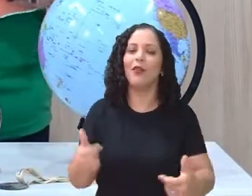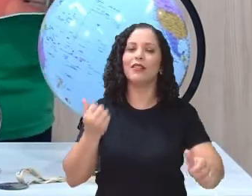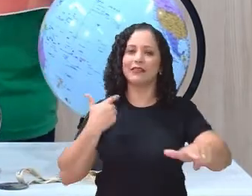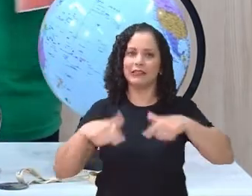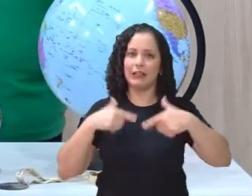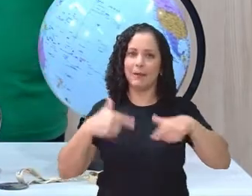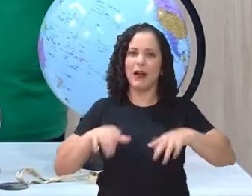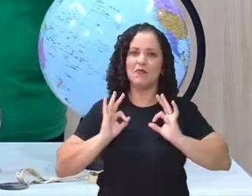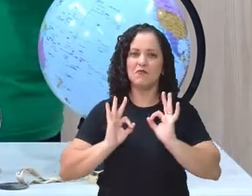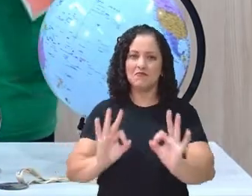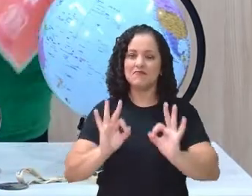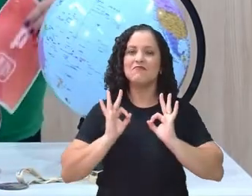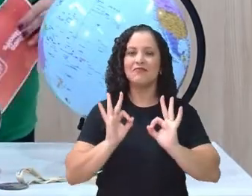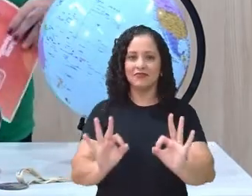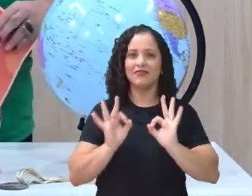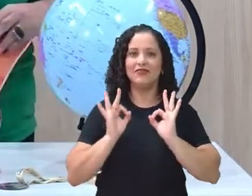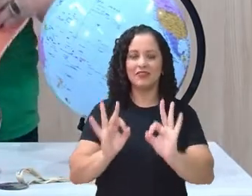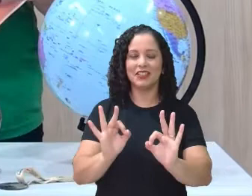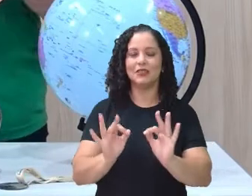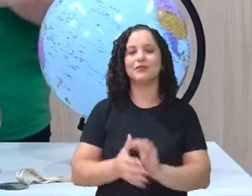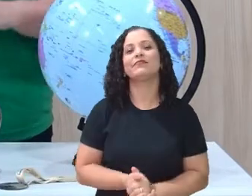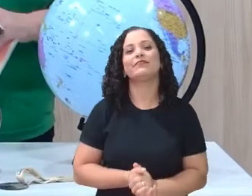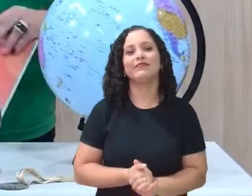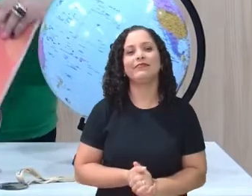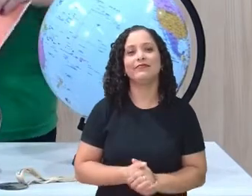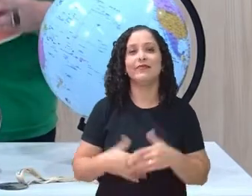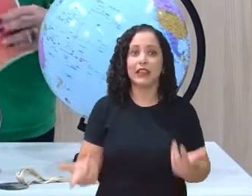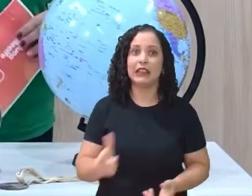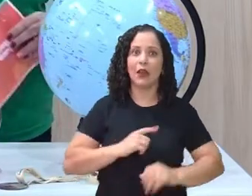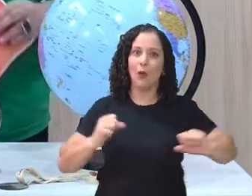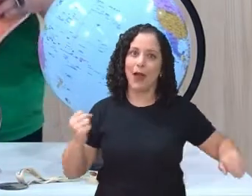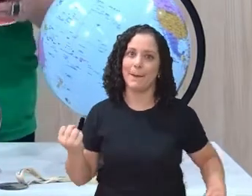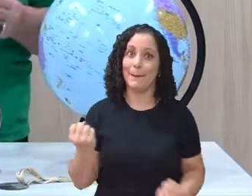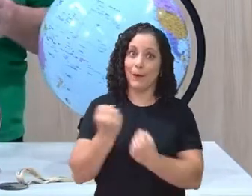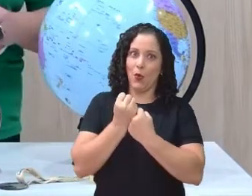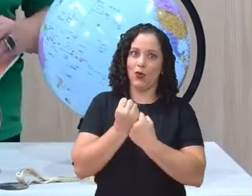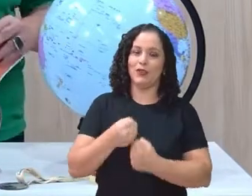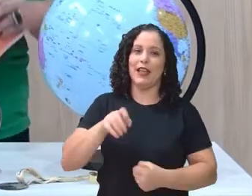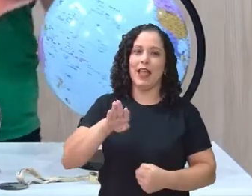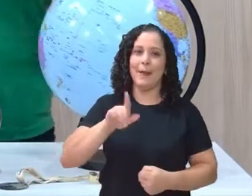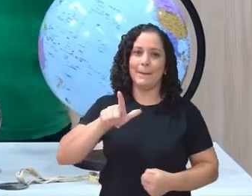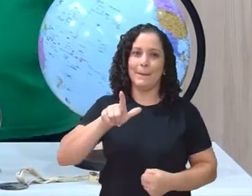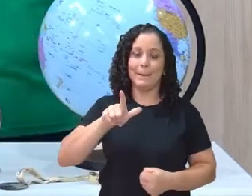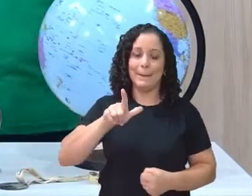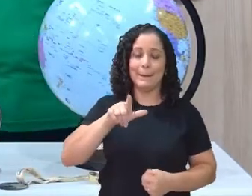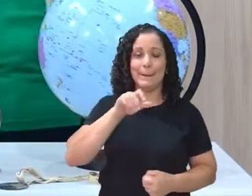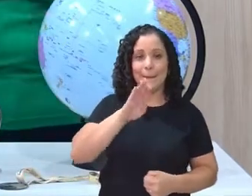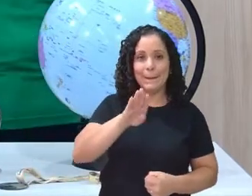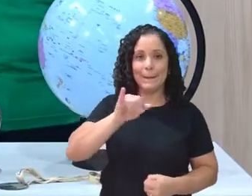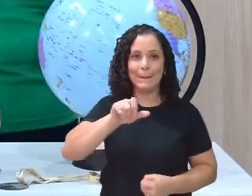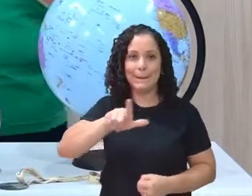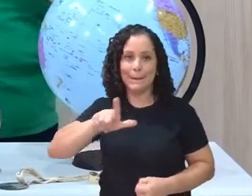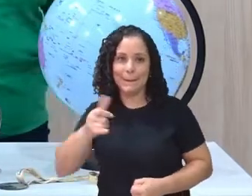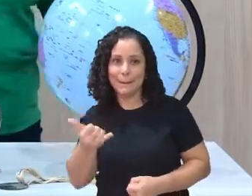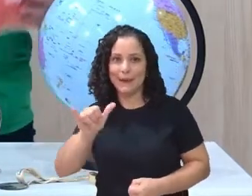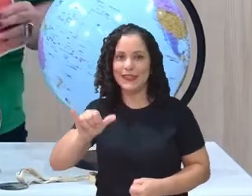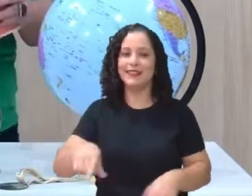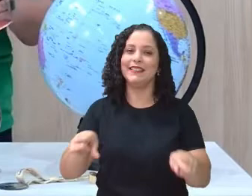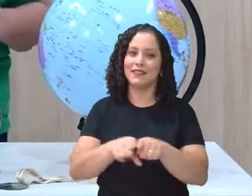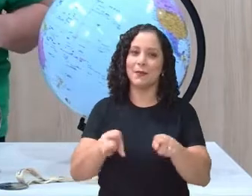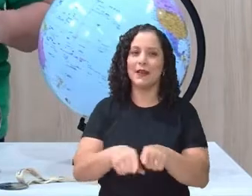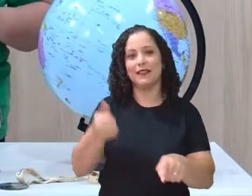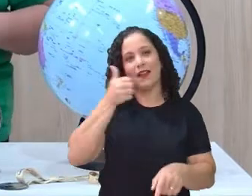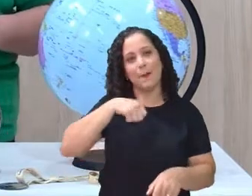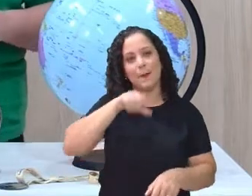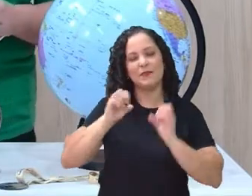trabalho divinamente, né? Claro, com o apoio do nosso querido Billy, que foi educado por uma grande mulher, eu